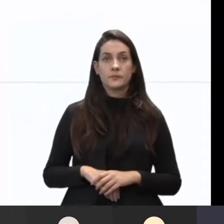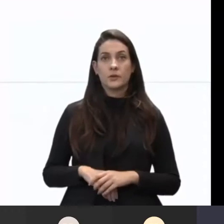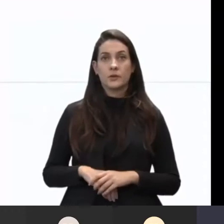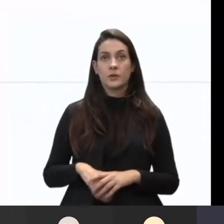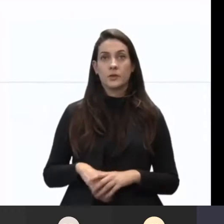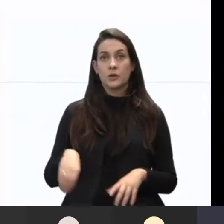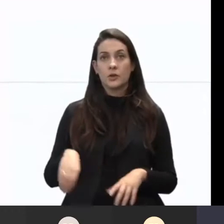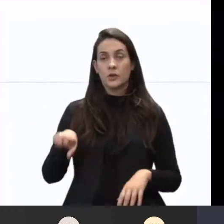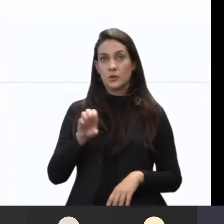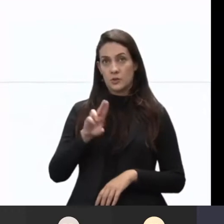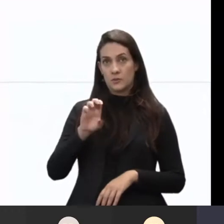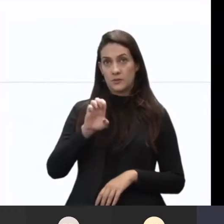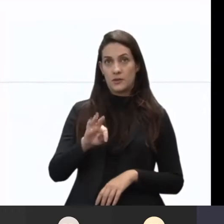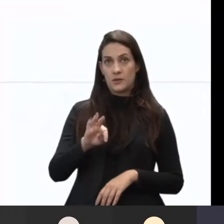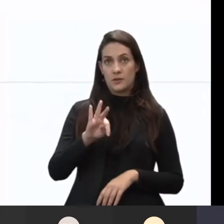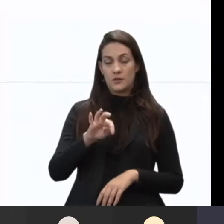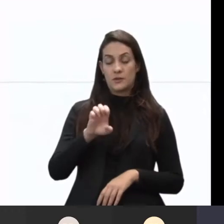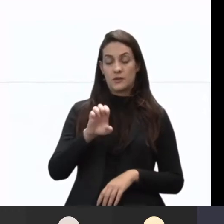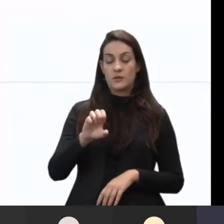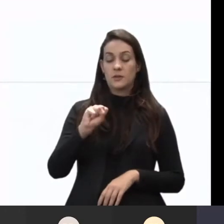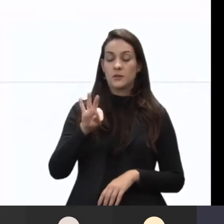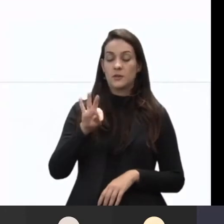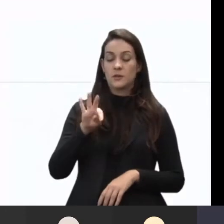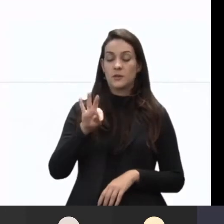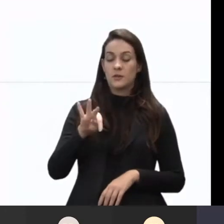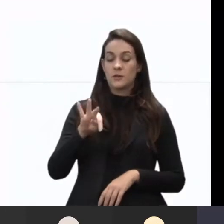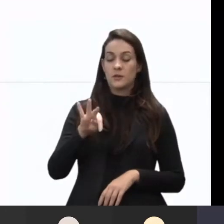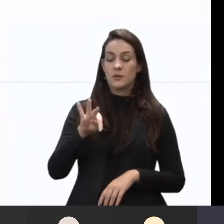E-teste. Então, aqui nós temos o E-teste,